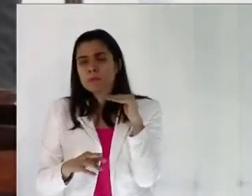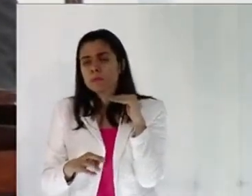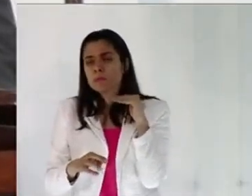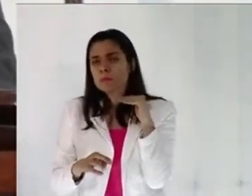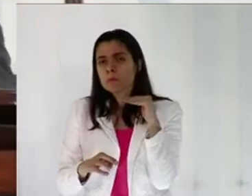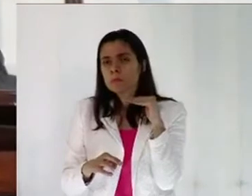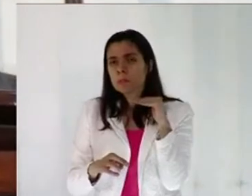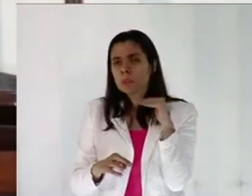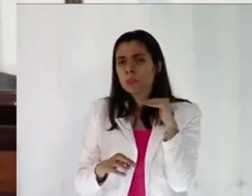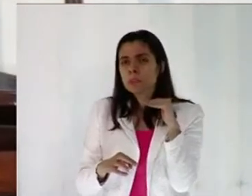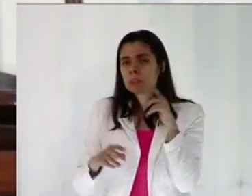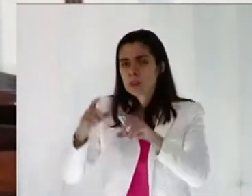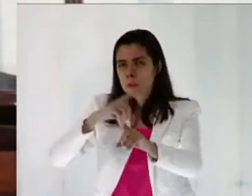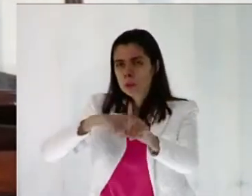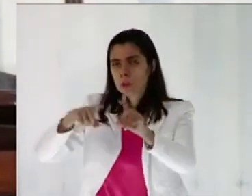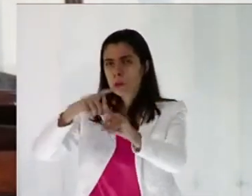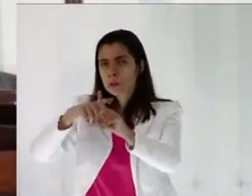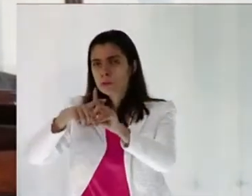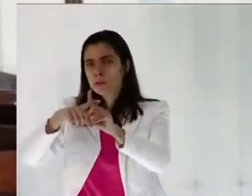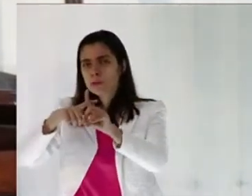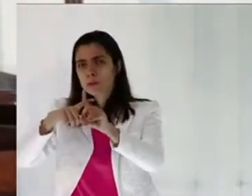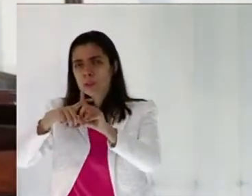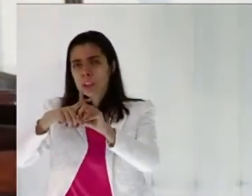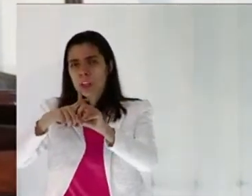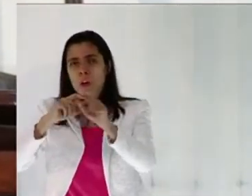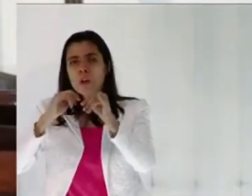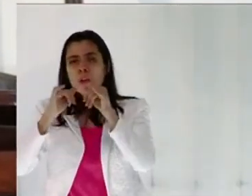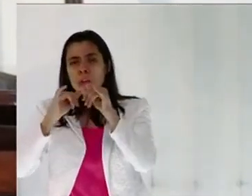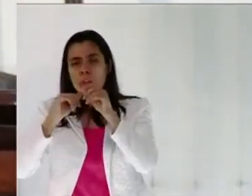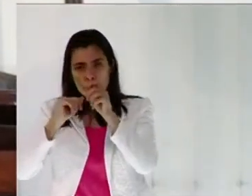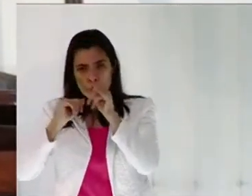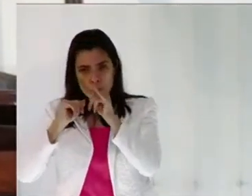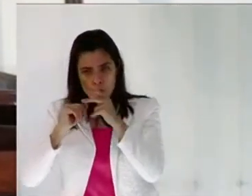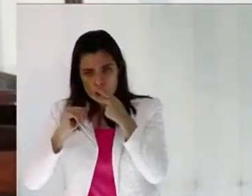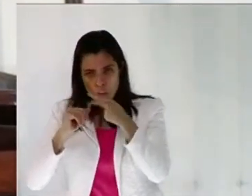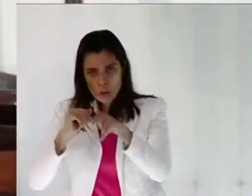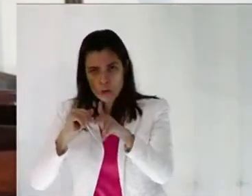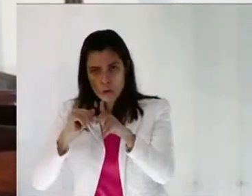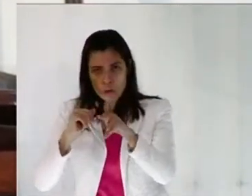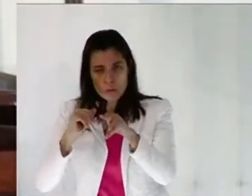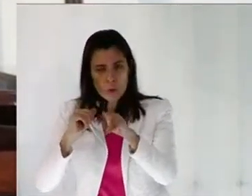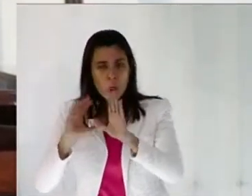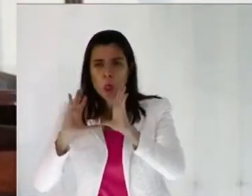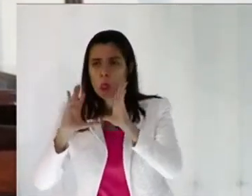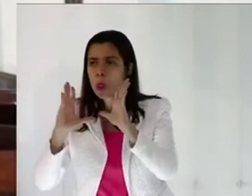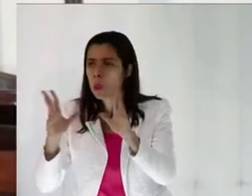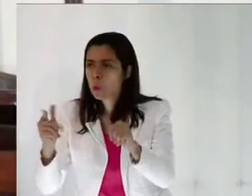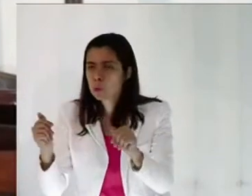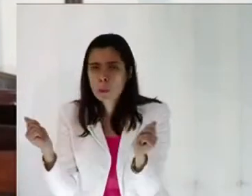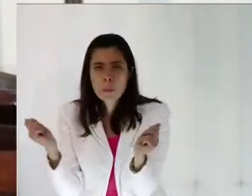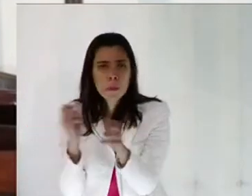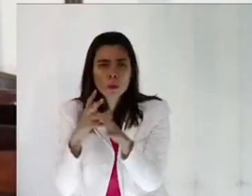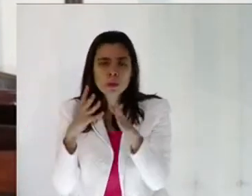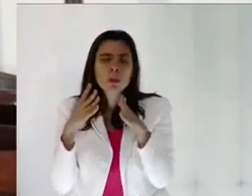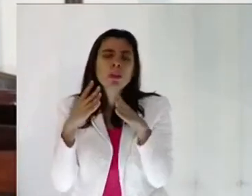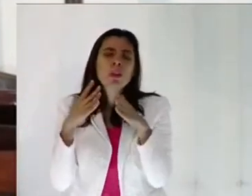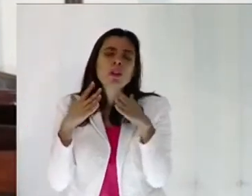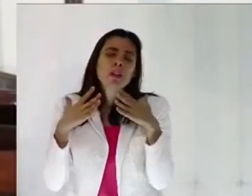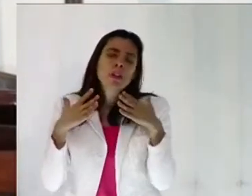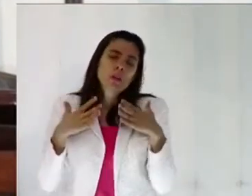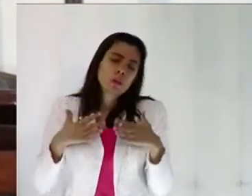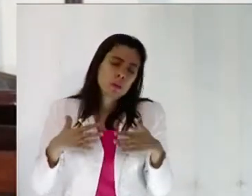Espírito, ainda que durou por poucos dias, mas ele foi sepultado lá no sepulcro de José de Arimateia. Mas no 3º